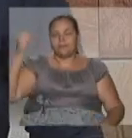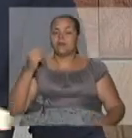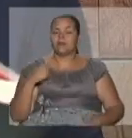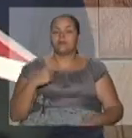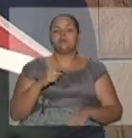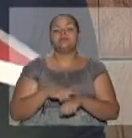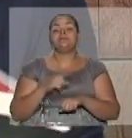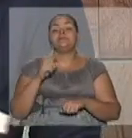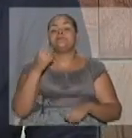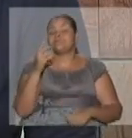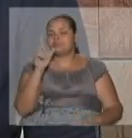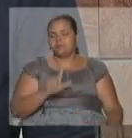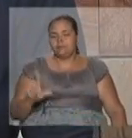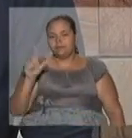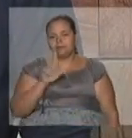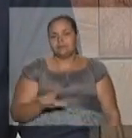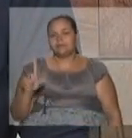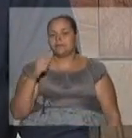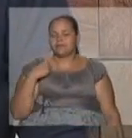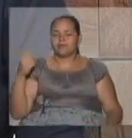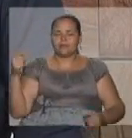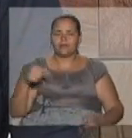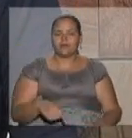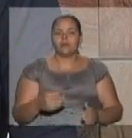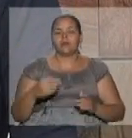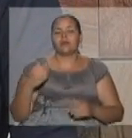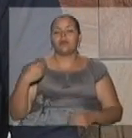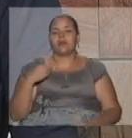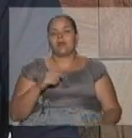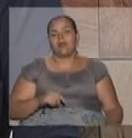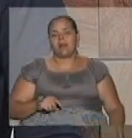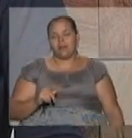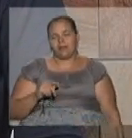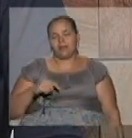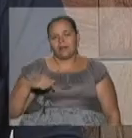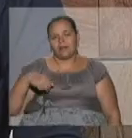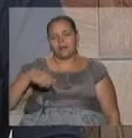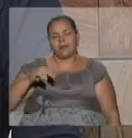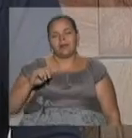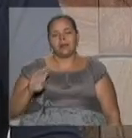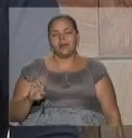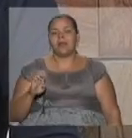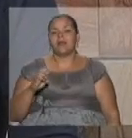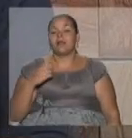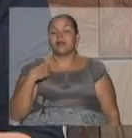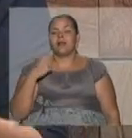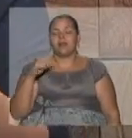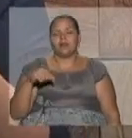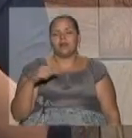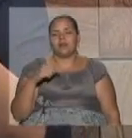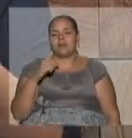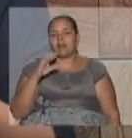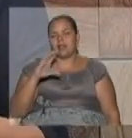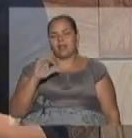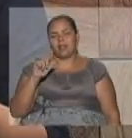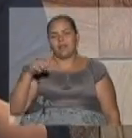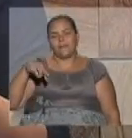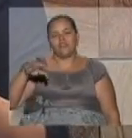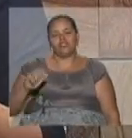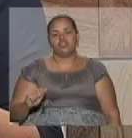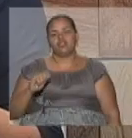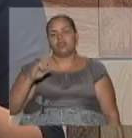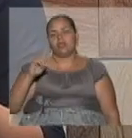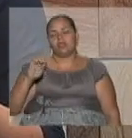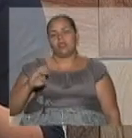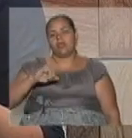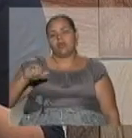momento literário. Como eu estou recebendo você hoje, eu vou trazer aqui Quelé, a Voz da Cor, uma biografia da Clementina de Jesus, que foi uma